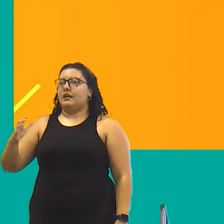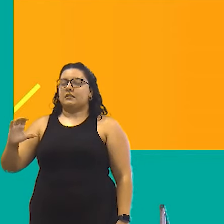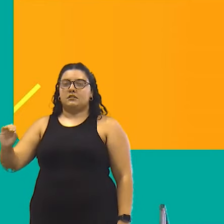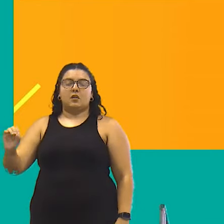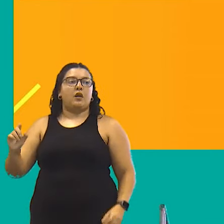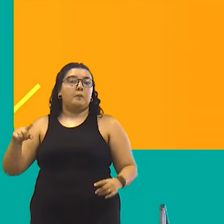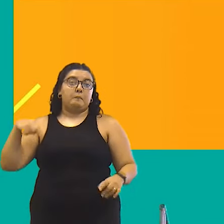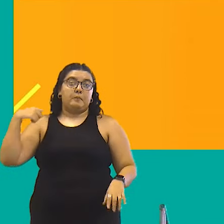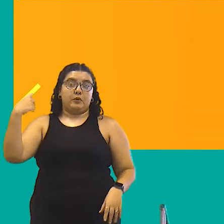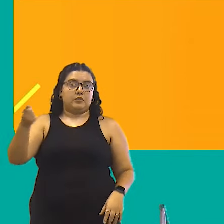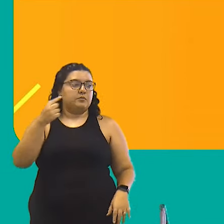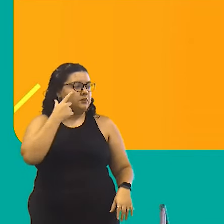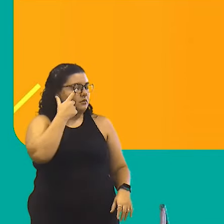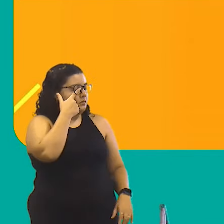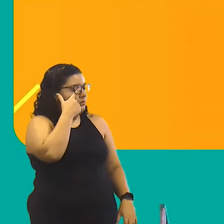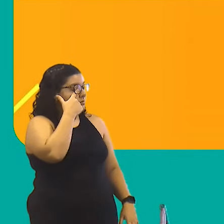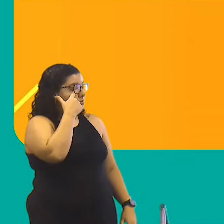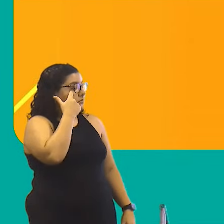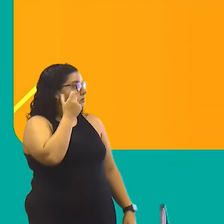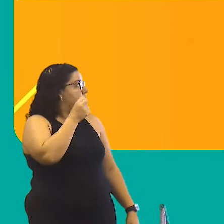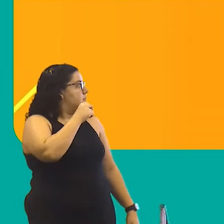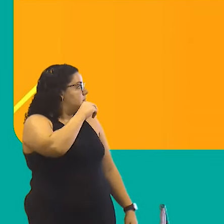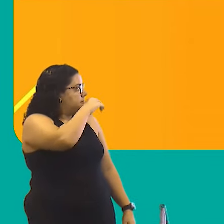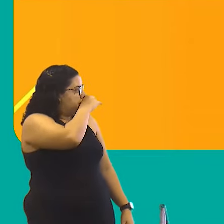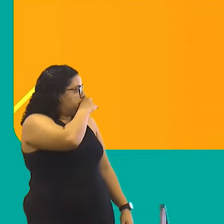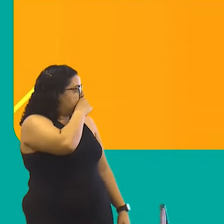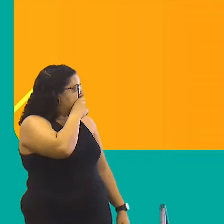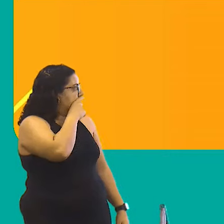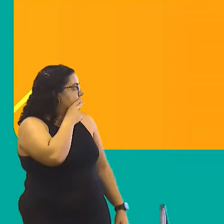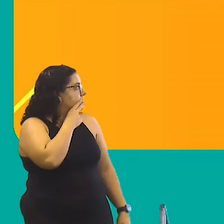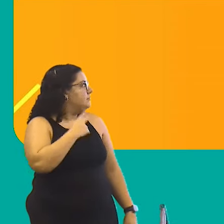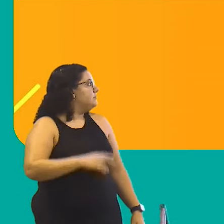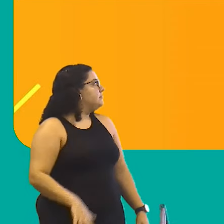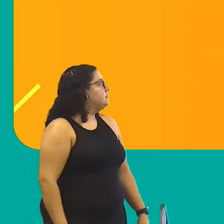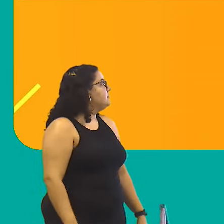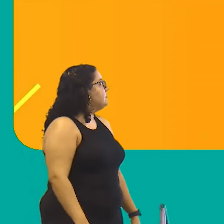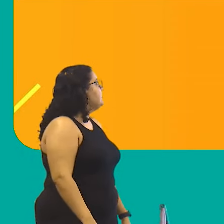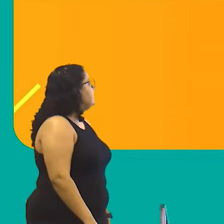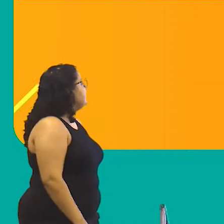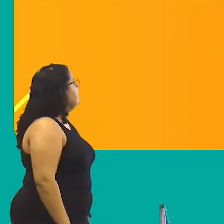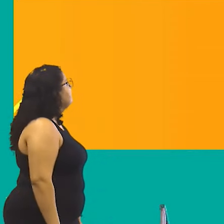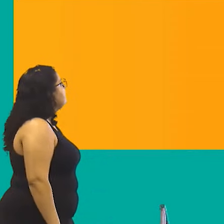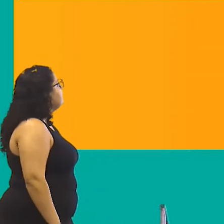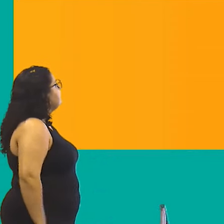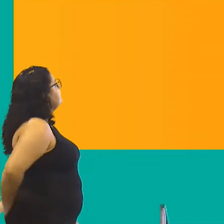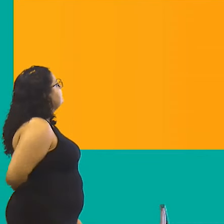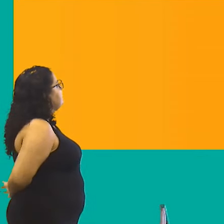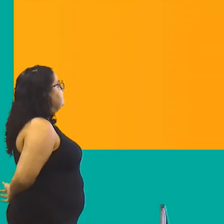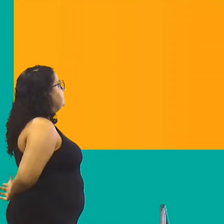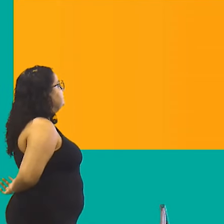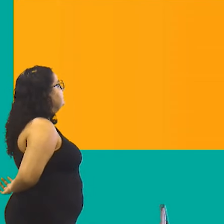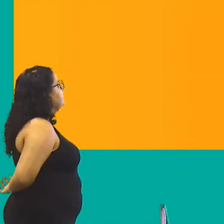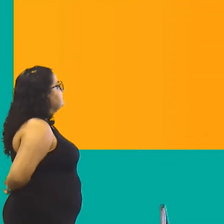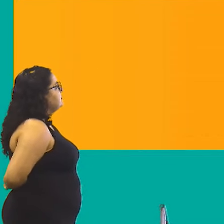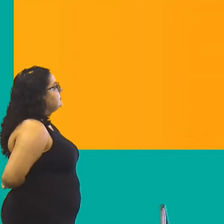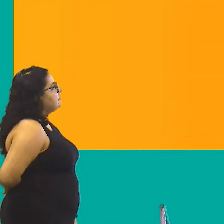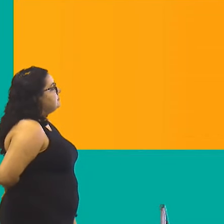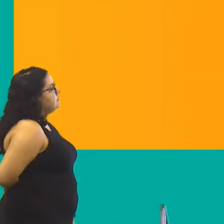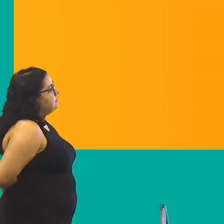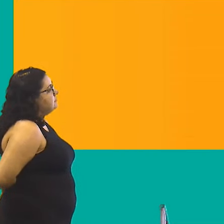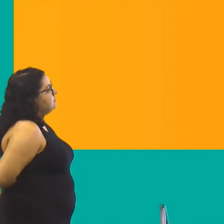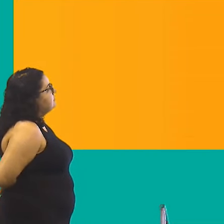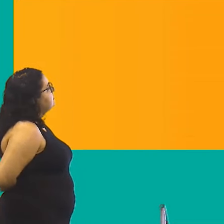para a próxima. Ops, vixe doido. Como é que faz esse bicho parar? Eu não estou apertando